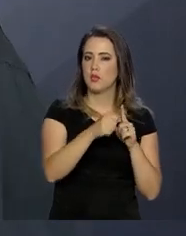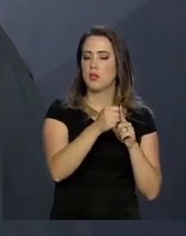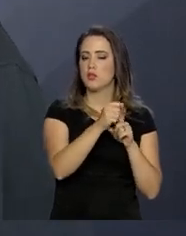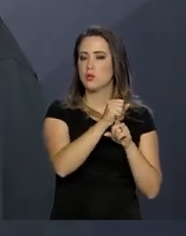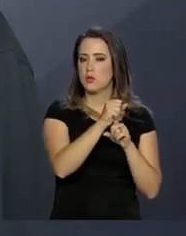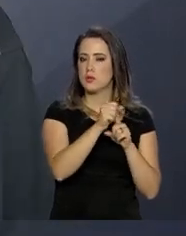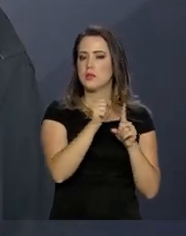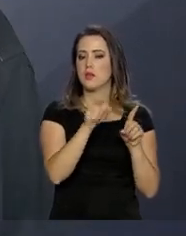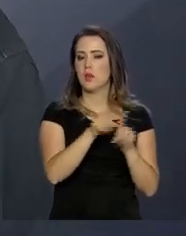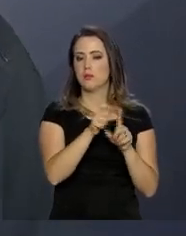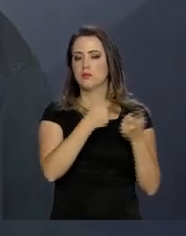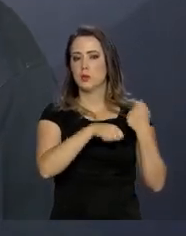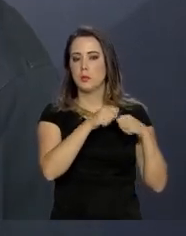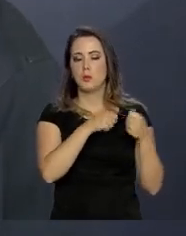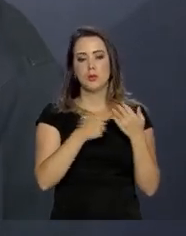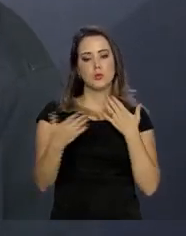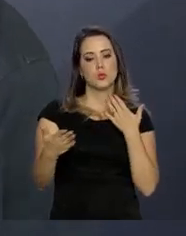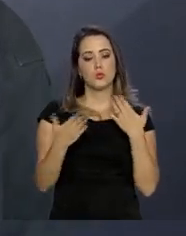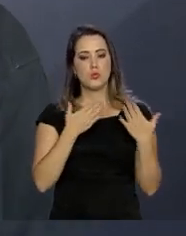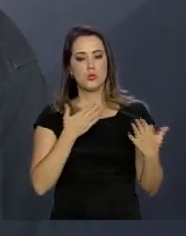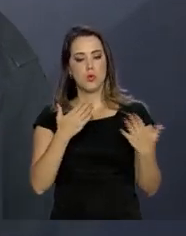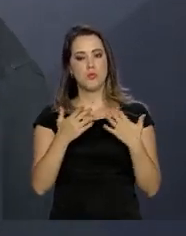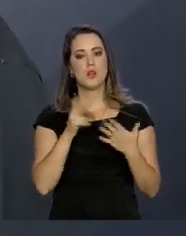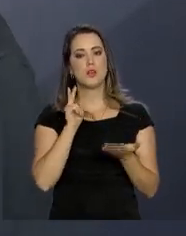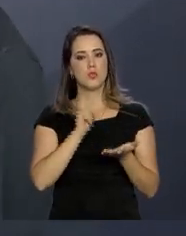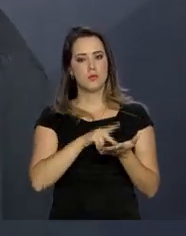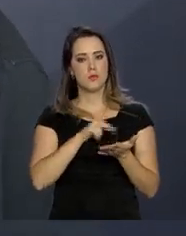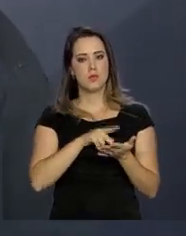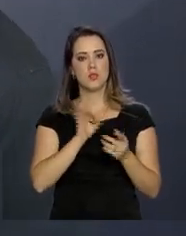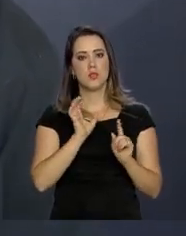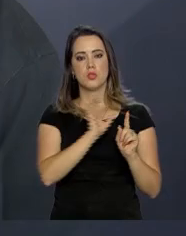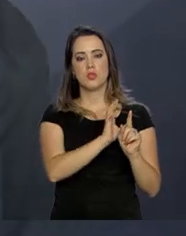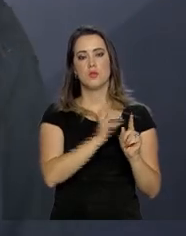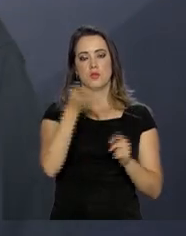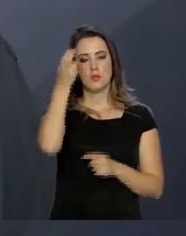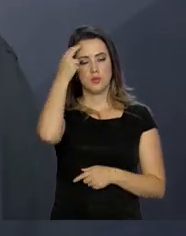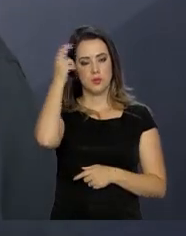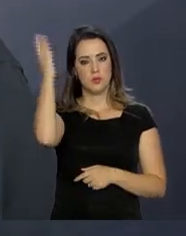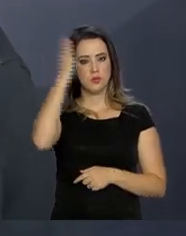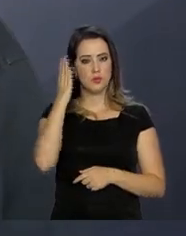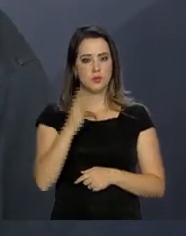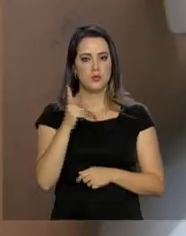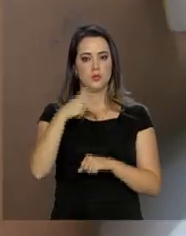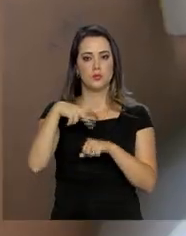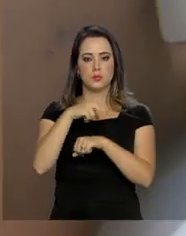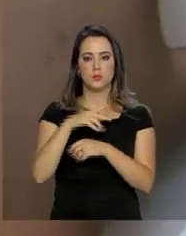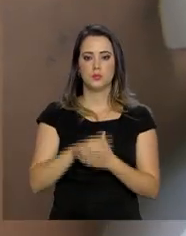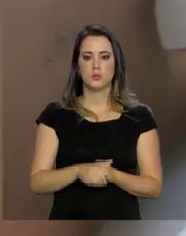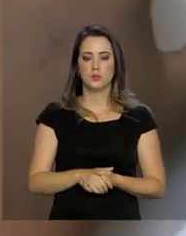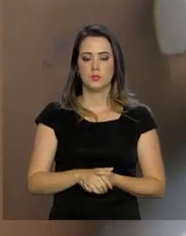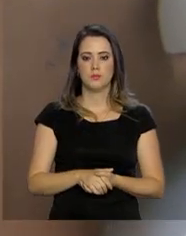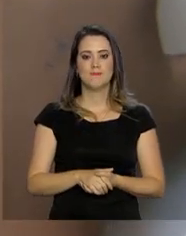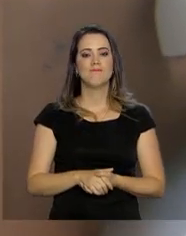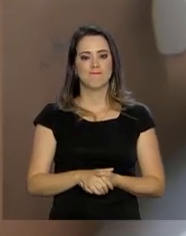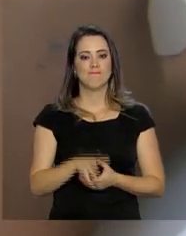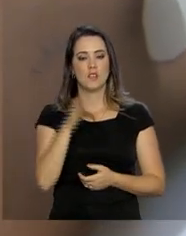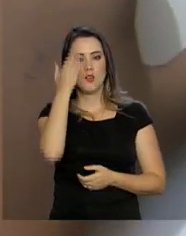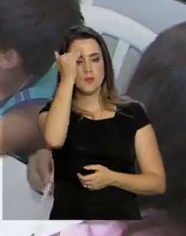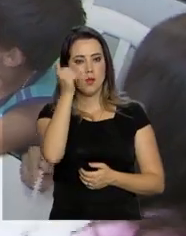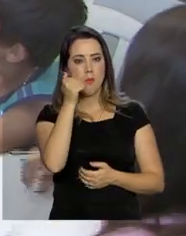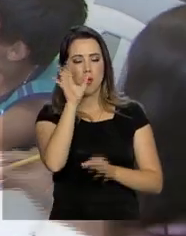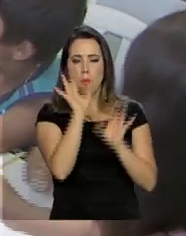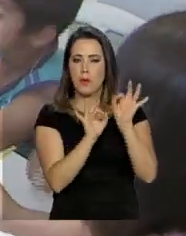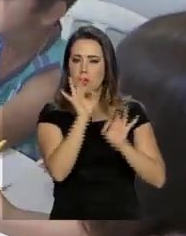possamos mensurar o seu efeito real sobre a cultura brasileira sobre o país o mapeamento que vai ajudar a